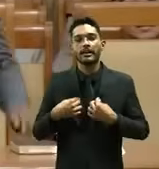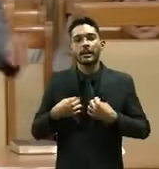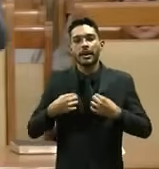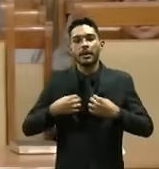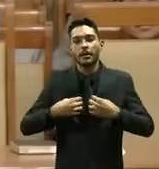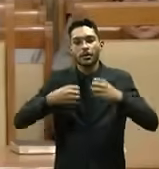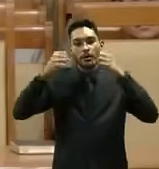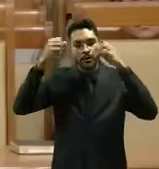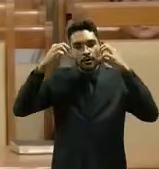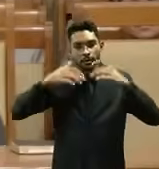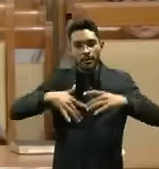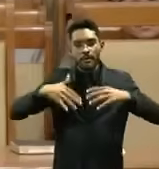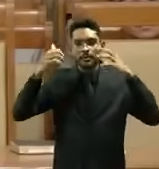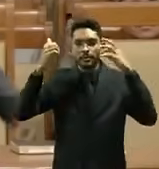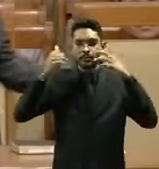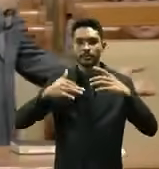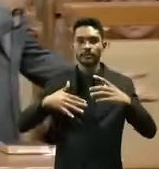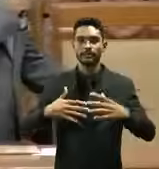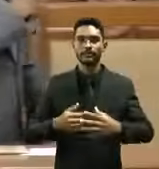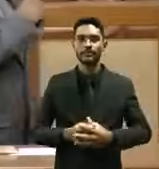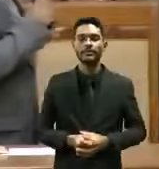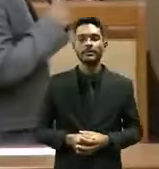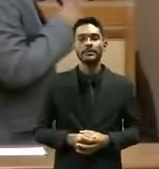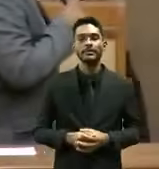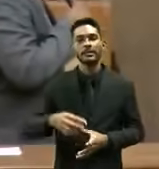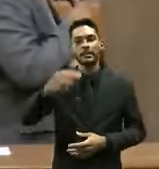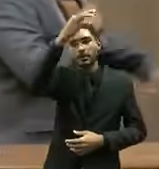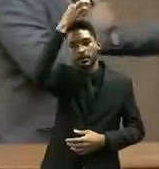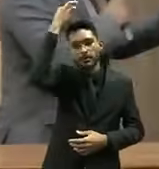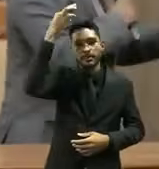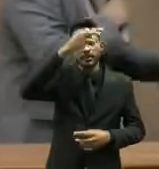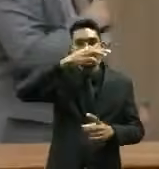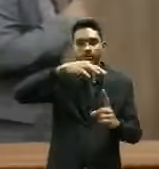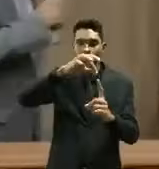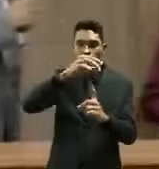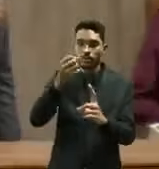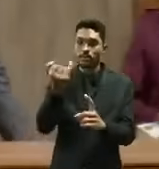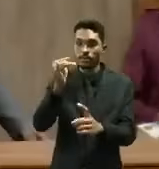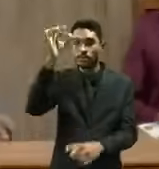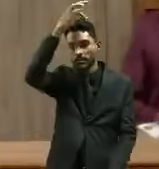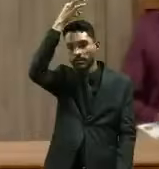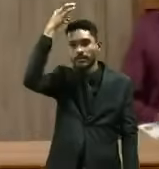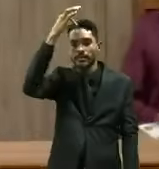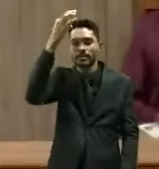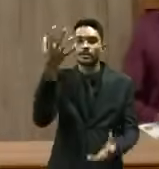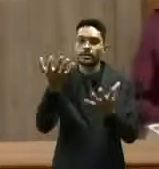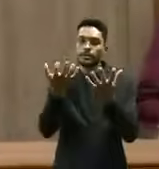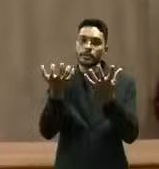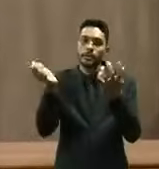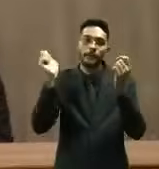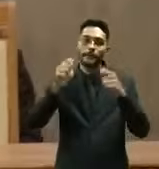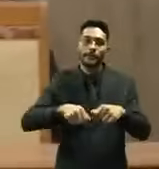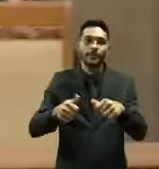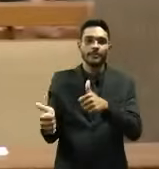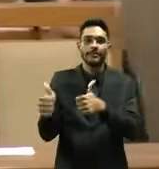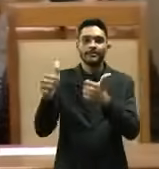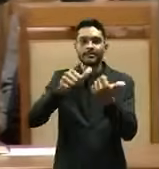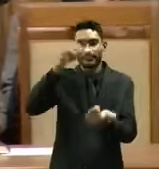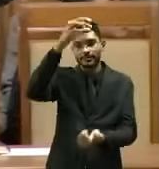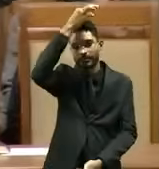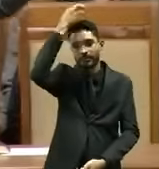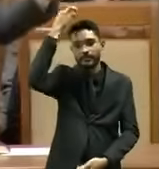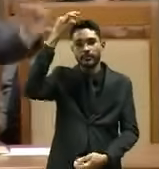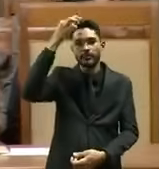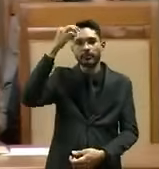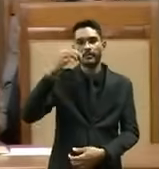Aí eu disse não não vou nessa não quem batiza é o espírito santo Se ele quiser ele mesmo batiza é ou não é olha aí e quando eu